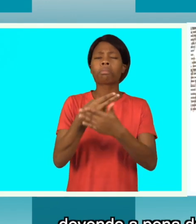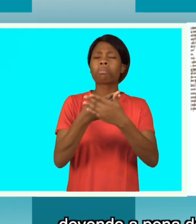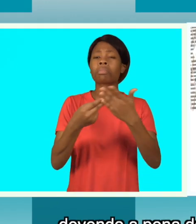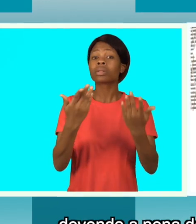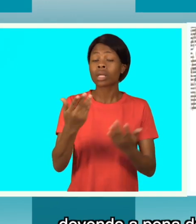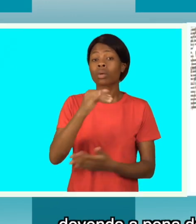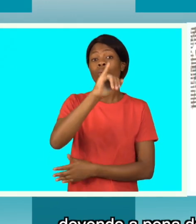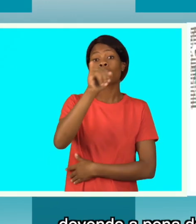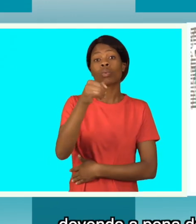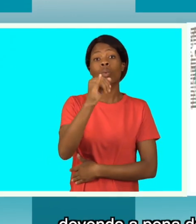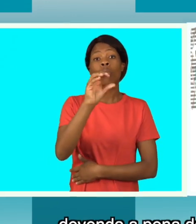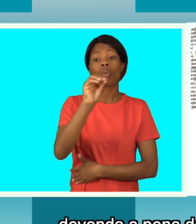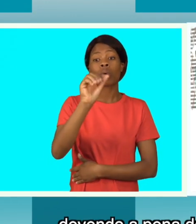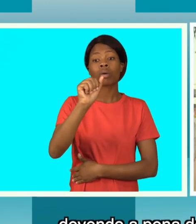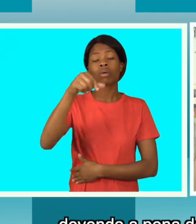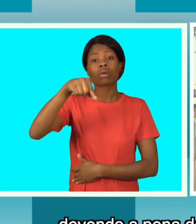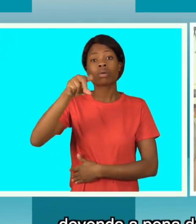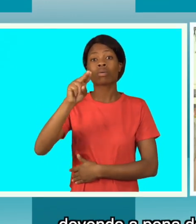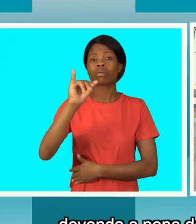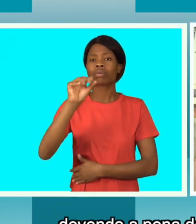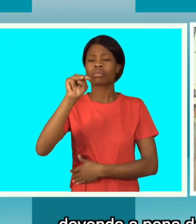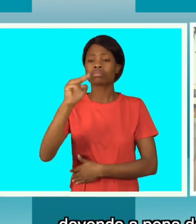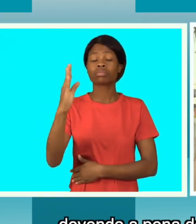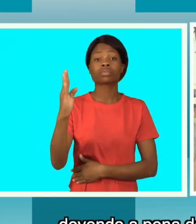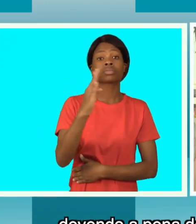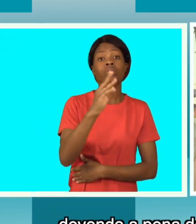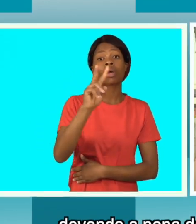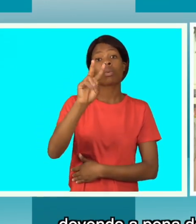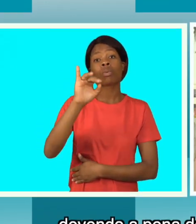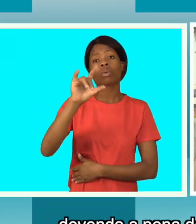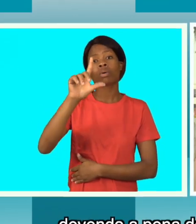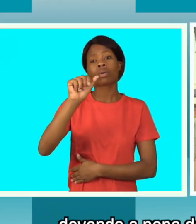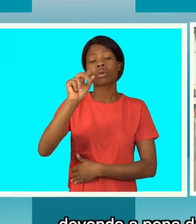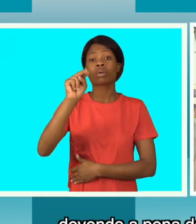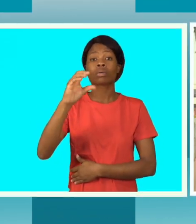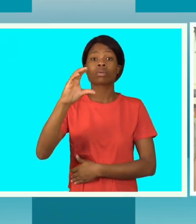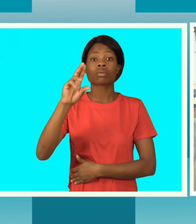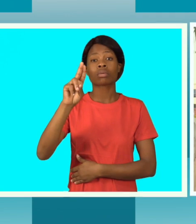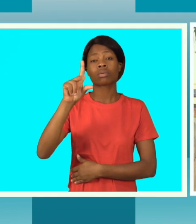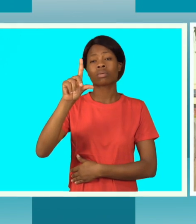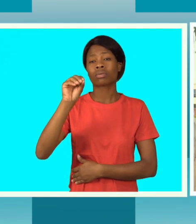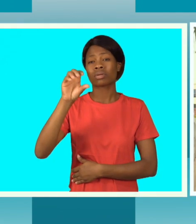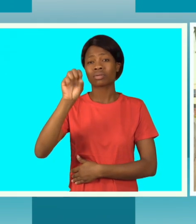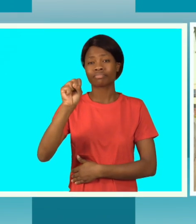do tipo de crime tal como explica o advogado joaquim vilanculos